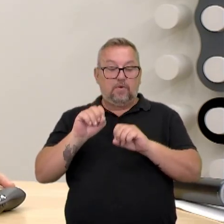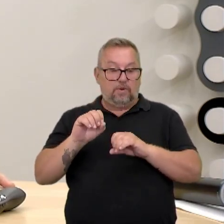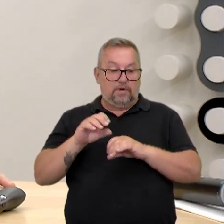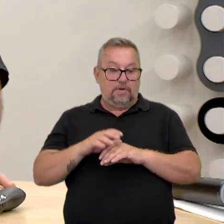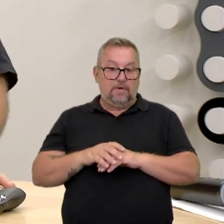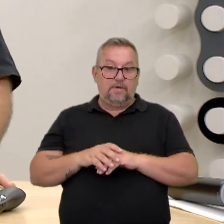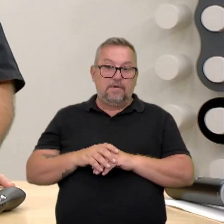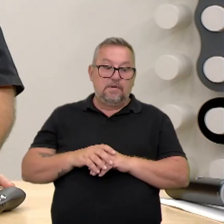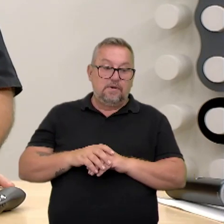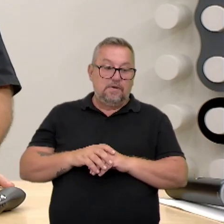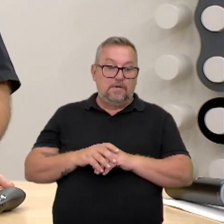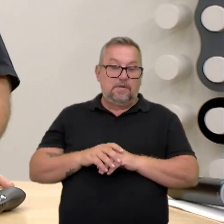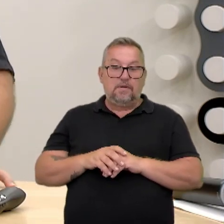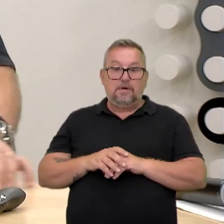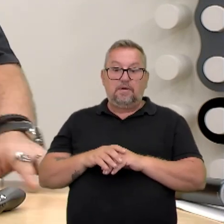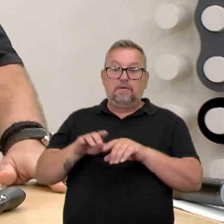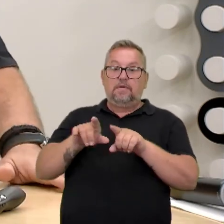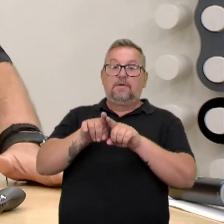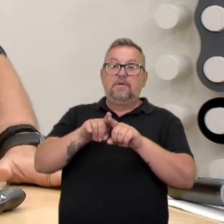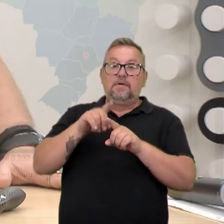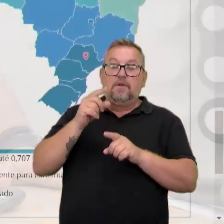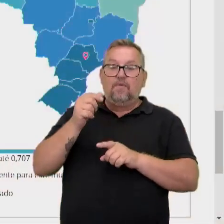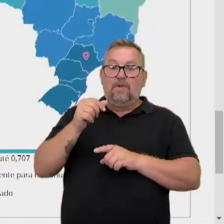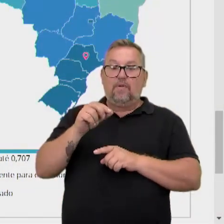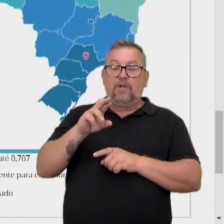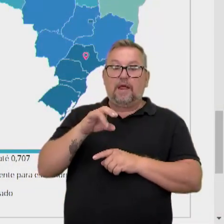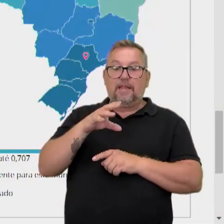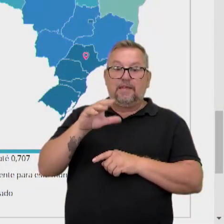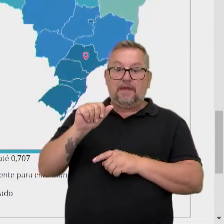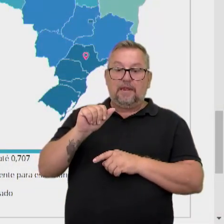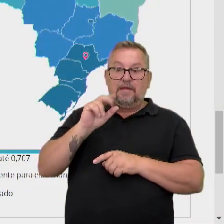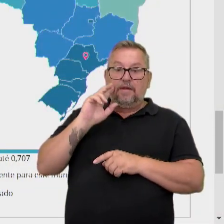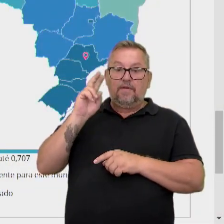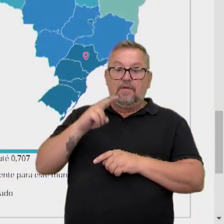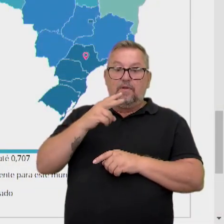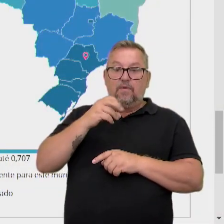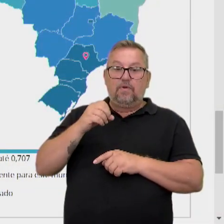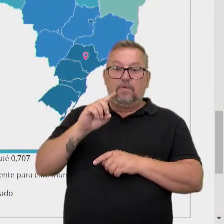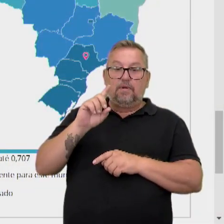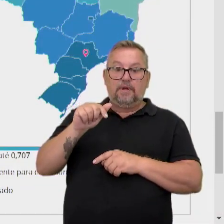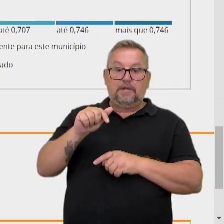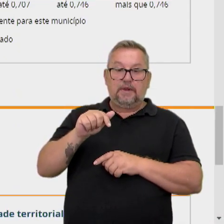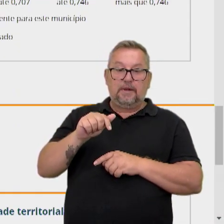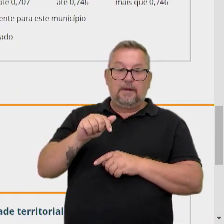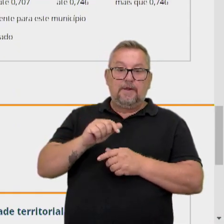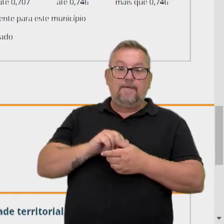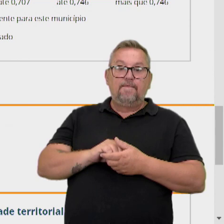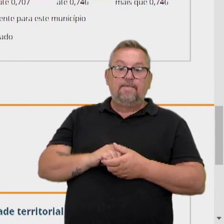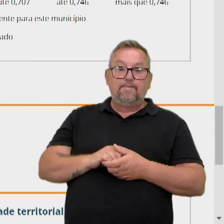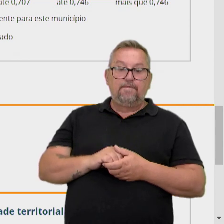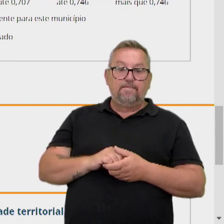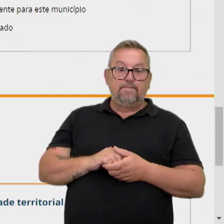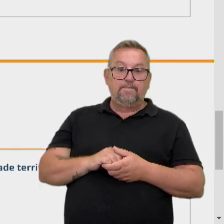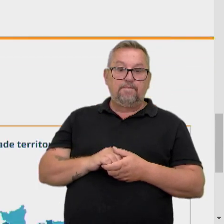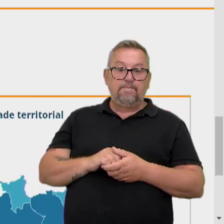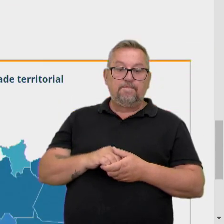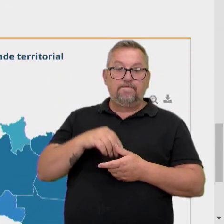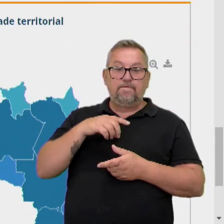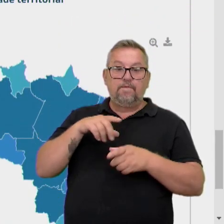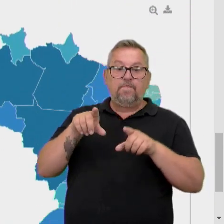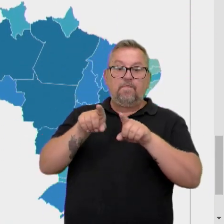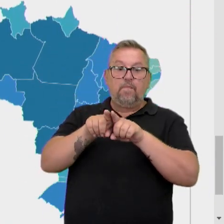Tem até os valores das receitas orçamentárias aqui, dados de 2017, né? E aí nós temos o território